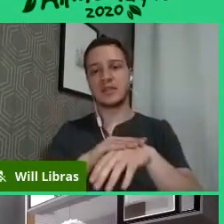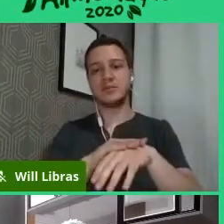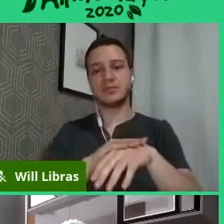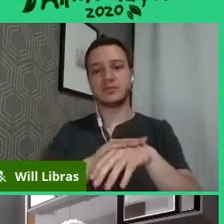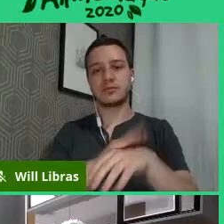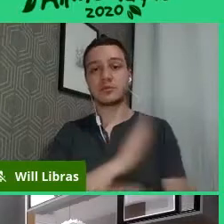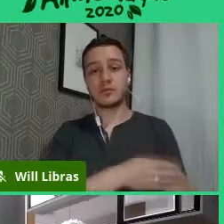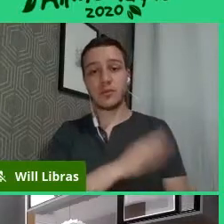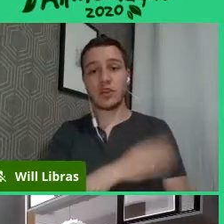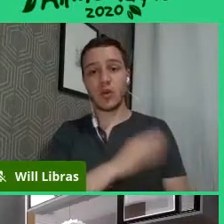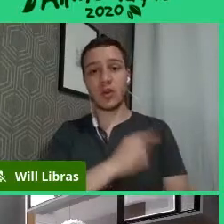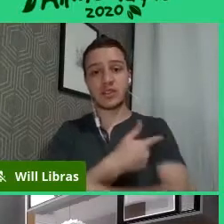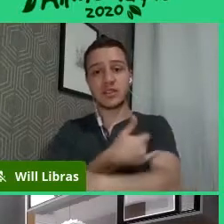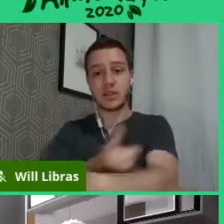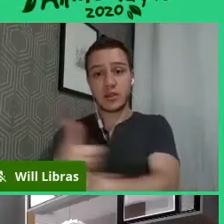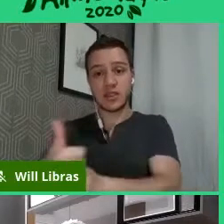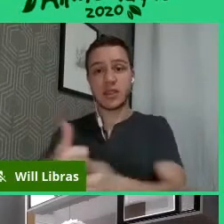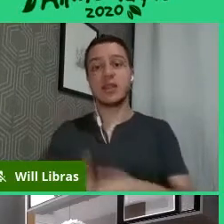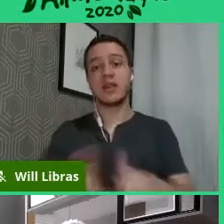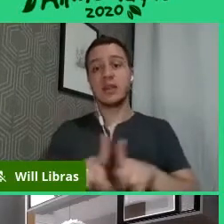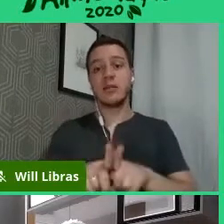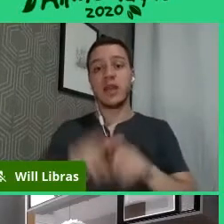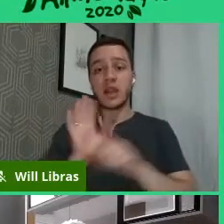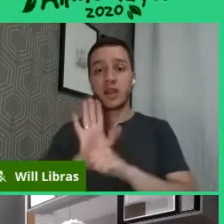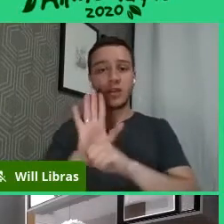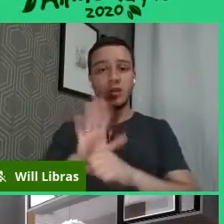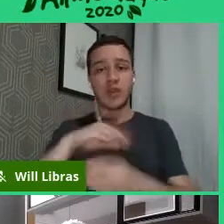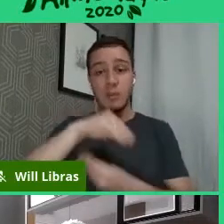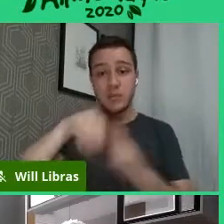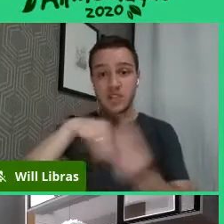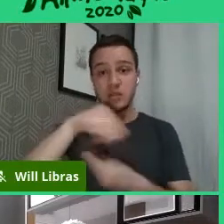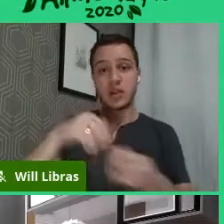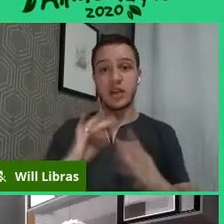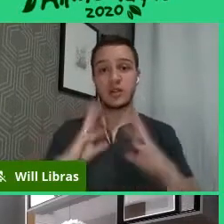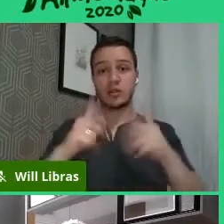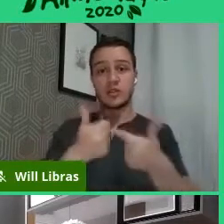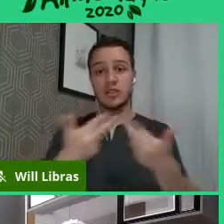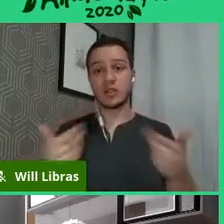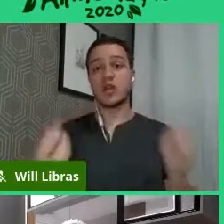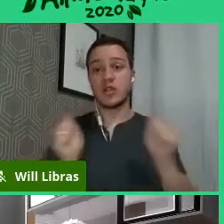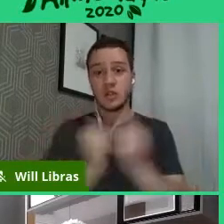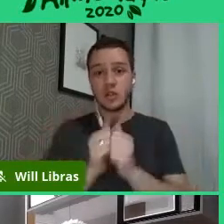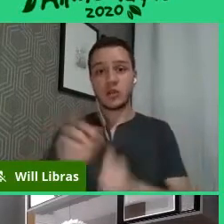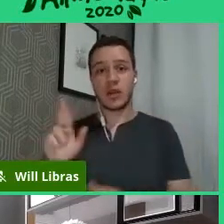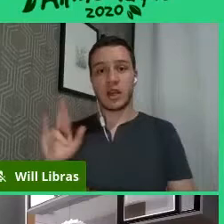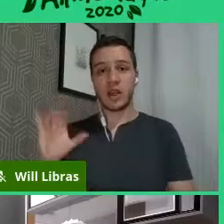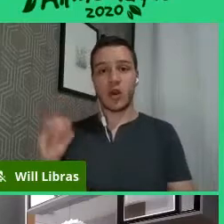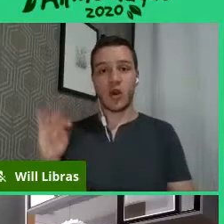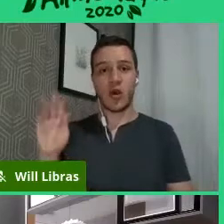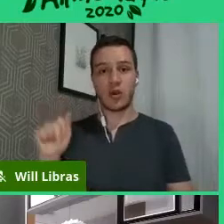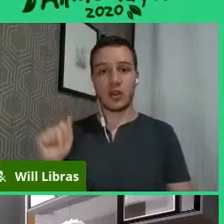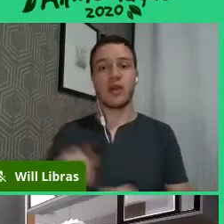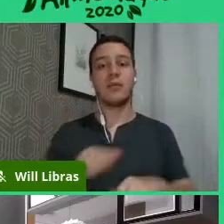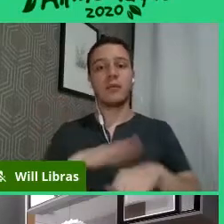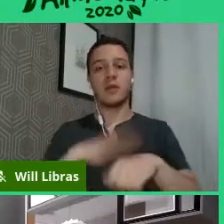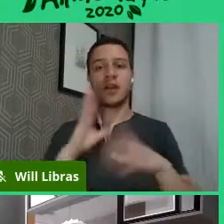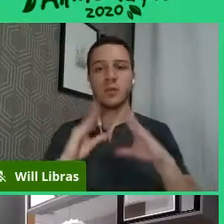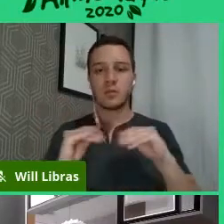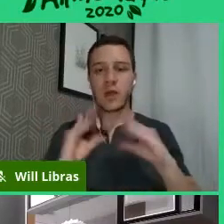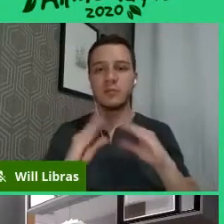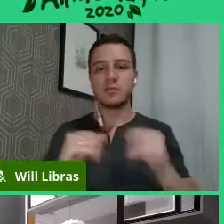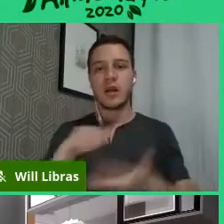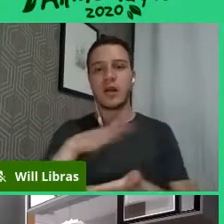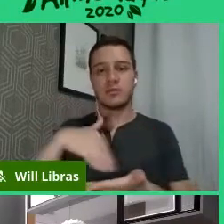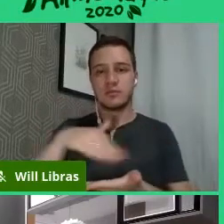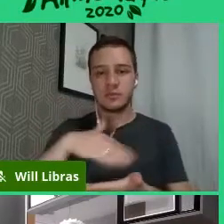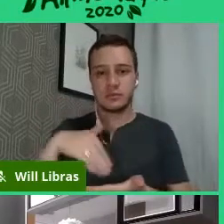a incorporar todos os ingredientes juntamente com a ricota, né? Deixar mais cremoso esse creme,